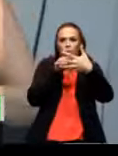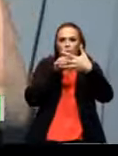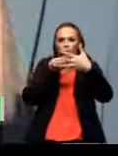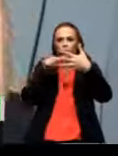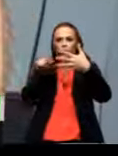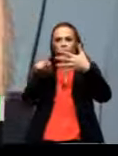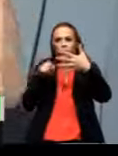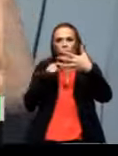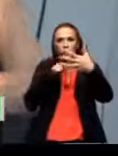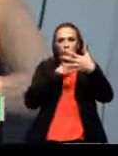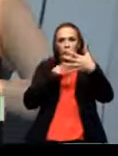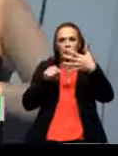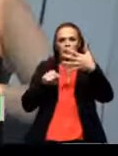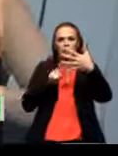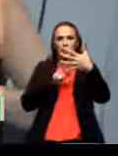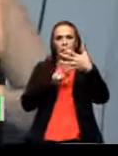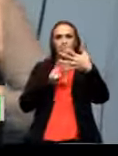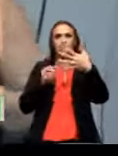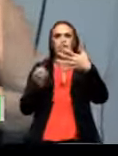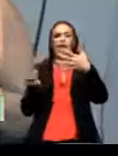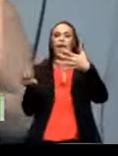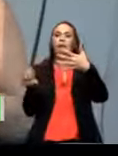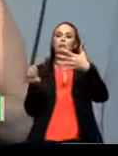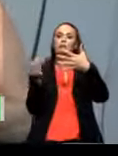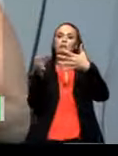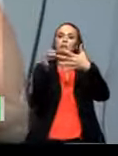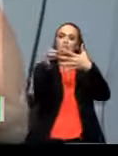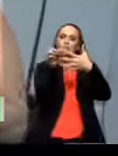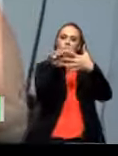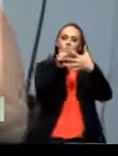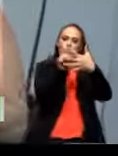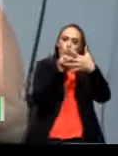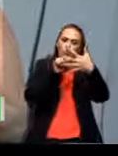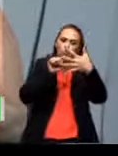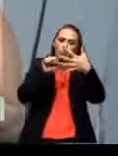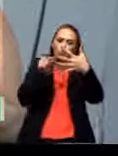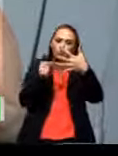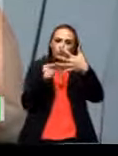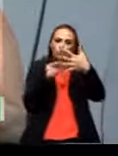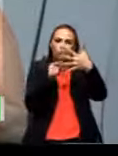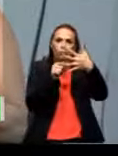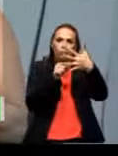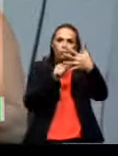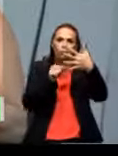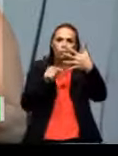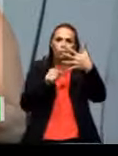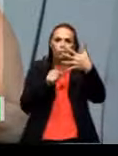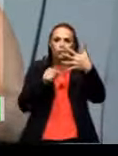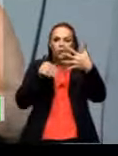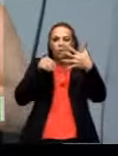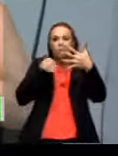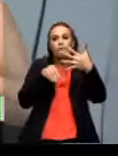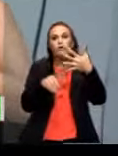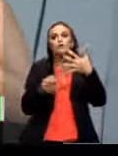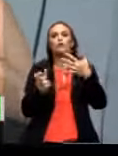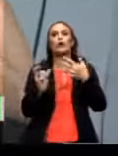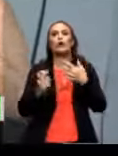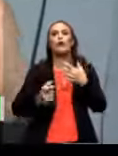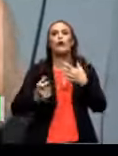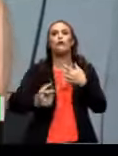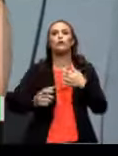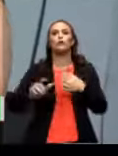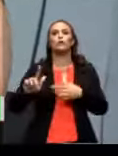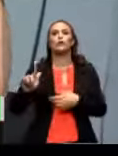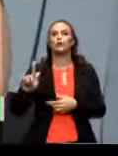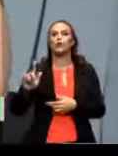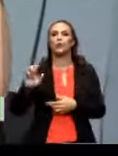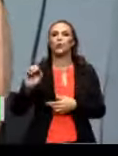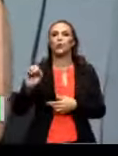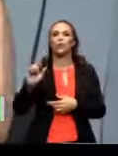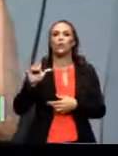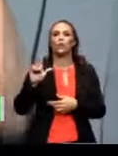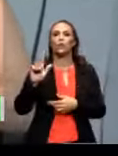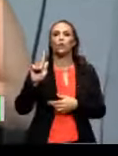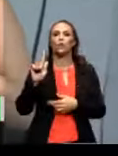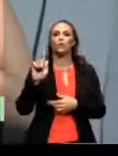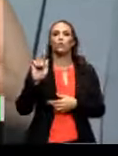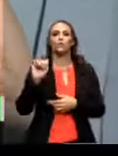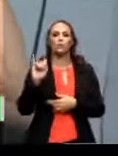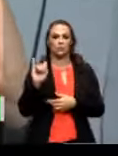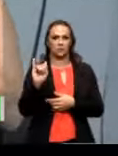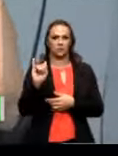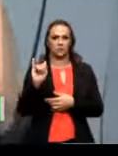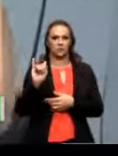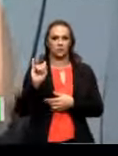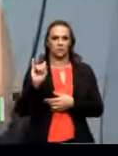plasmático, vai ser transportado até o Golgi, né? O complexo de Golgi, ele vai empacotar, ele